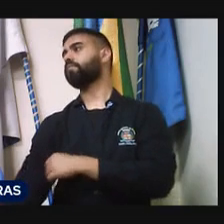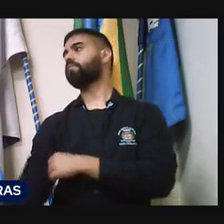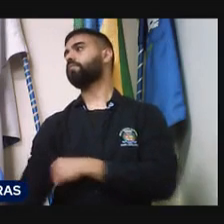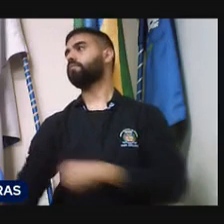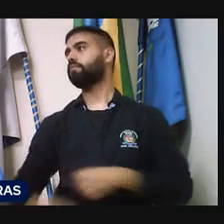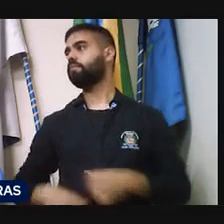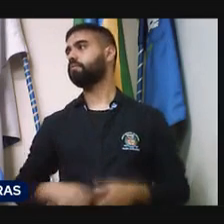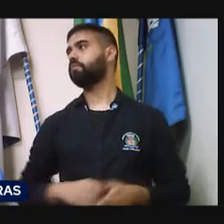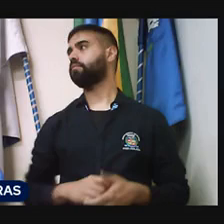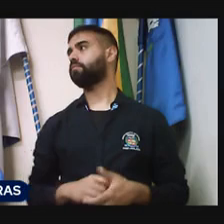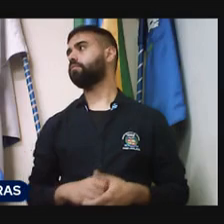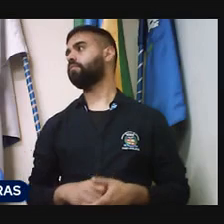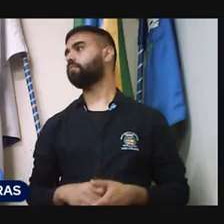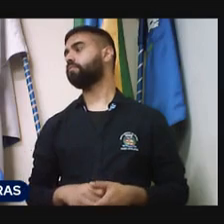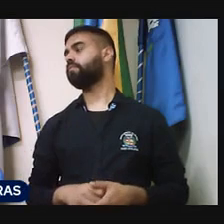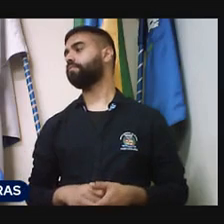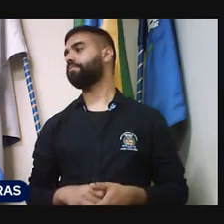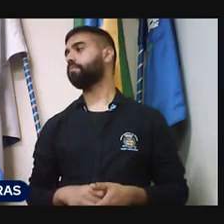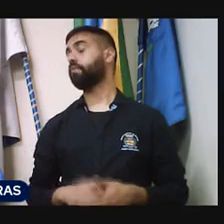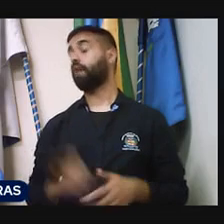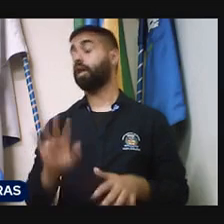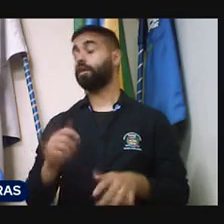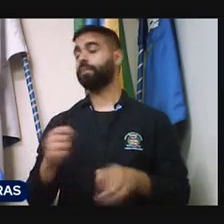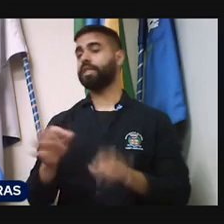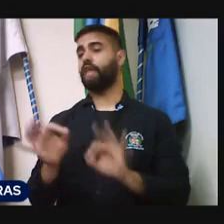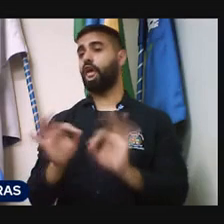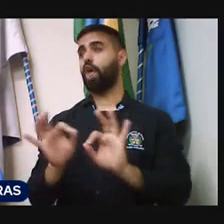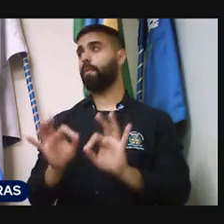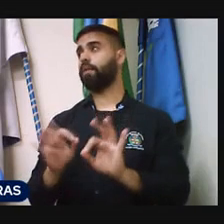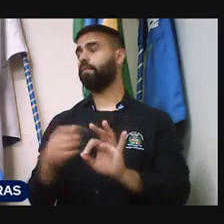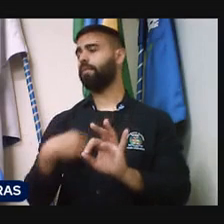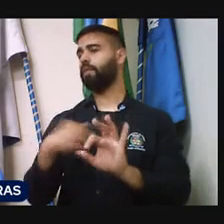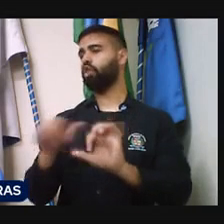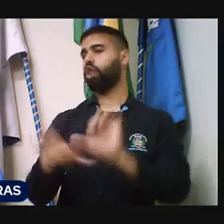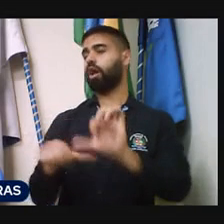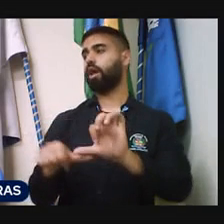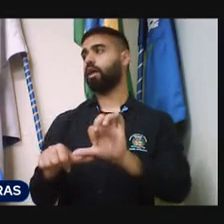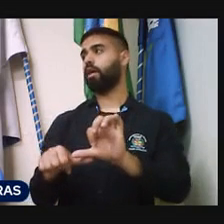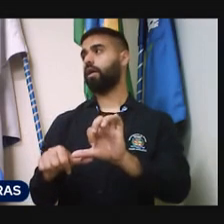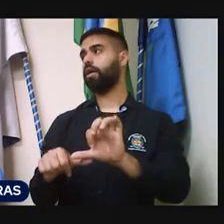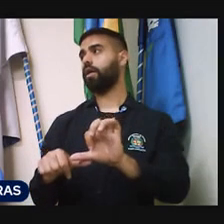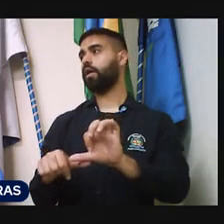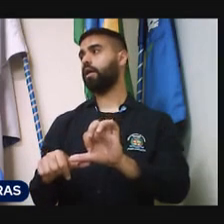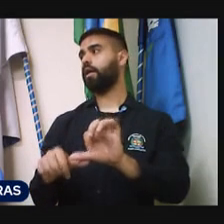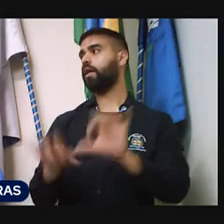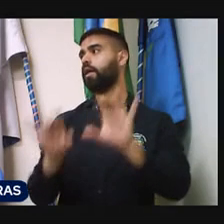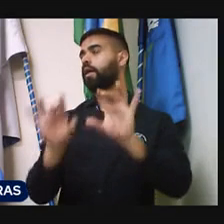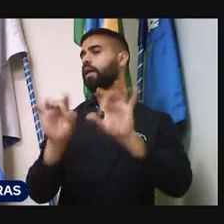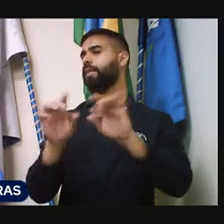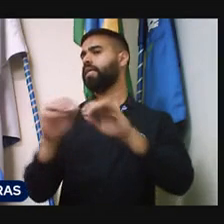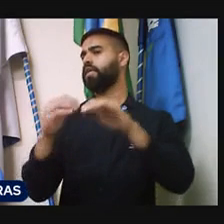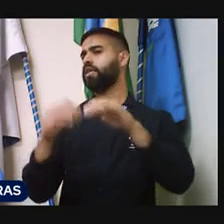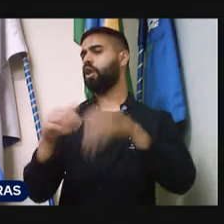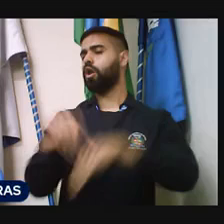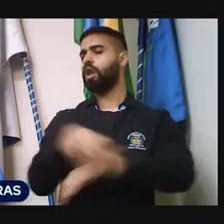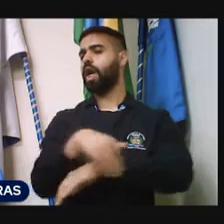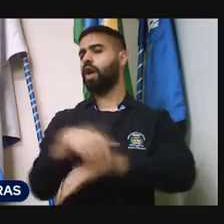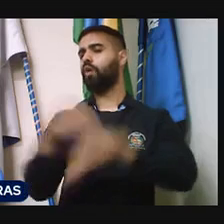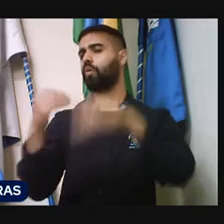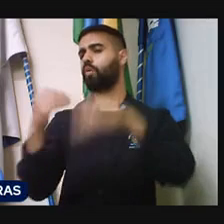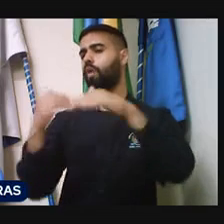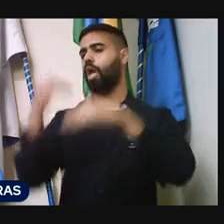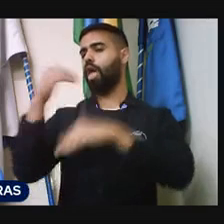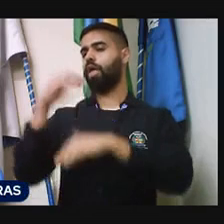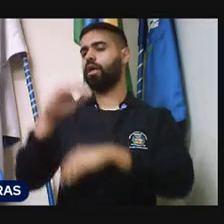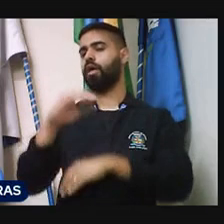só quero fazer uma correção aqui depois para mim alterar especial na parte elevada da rua